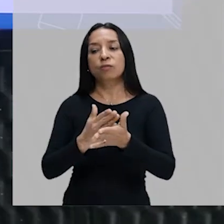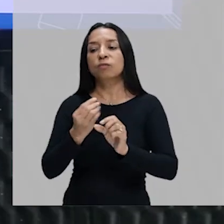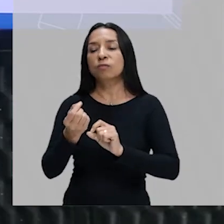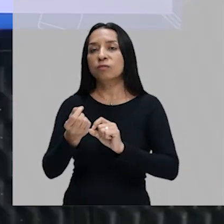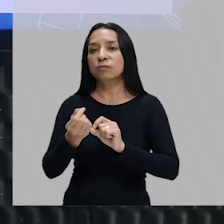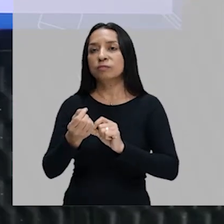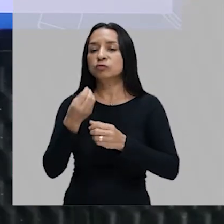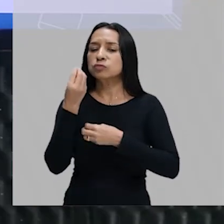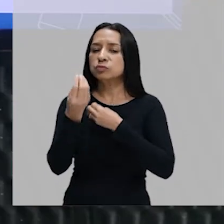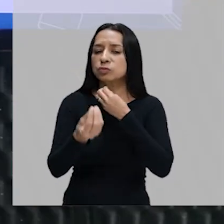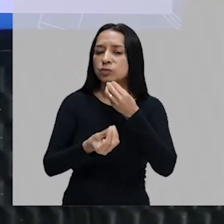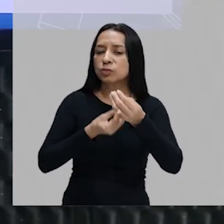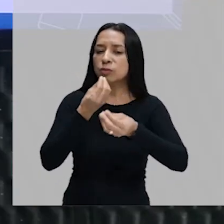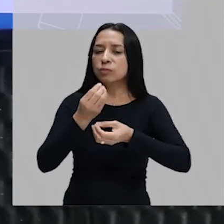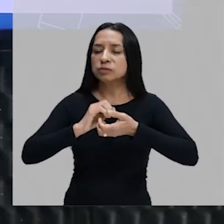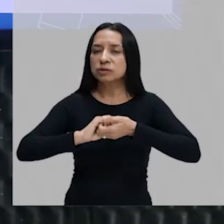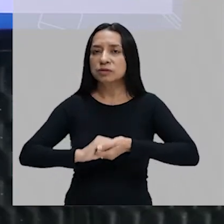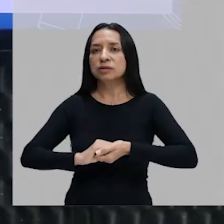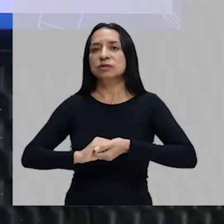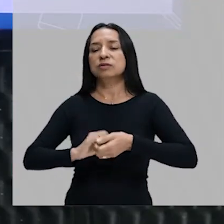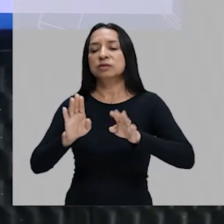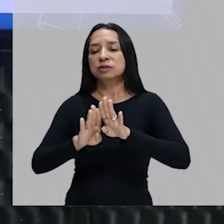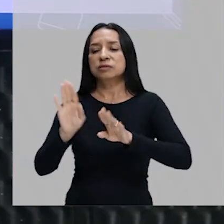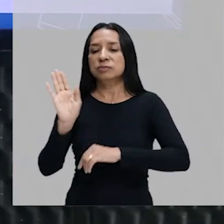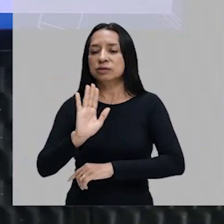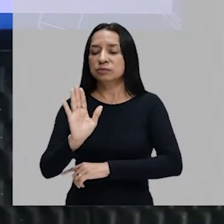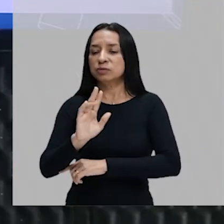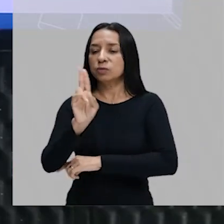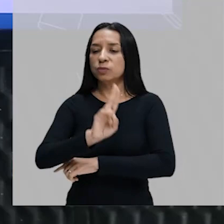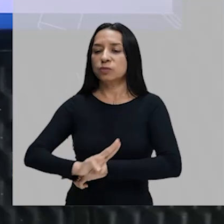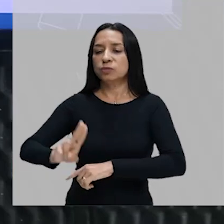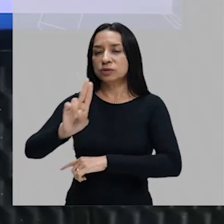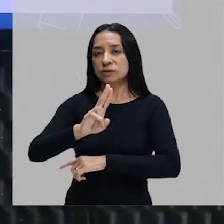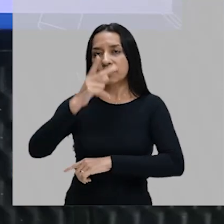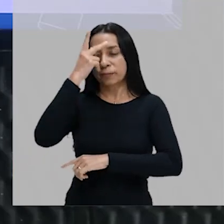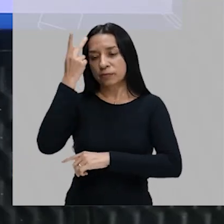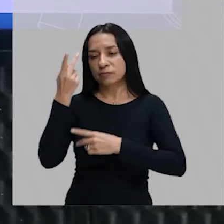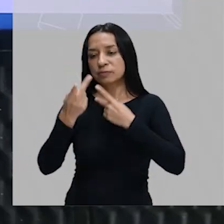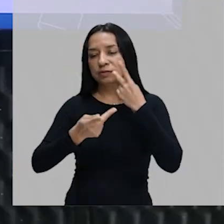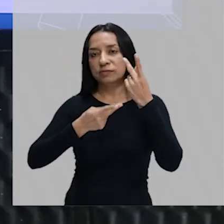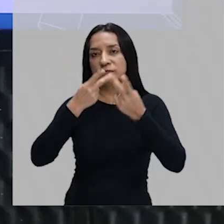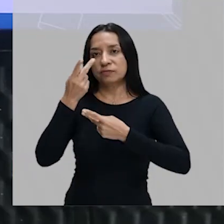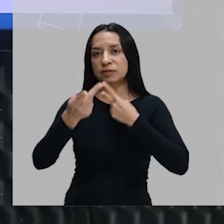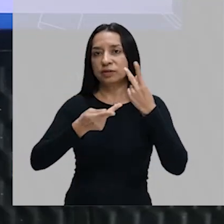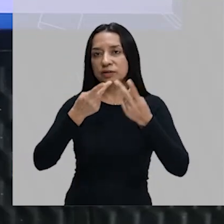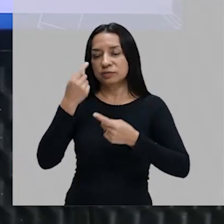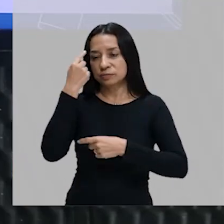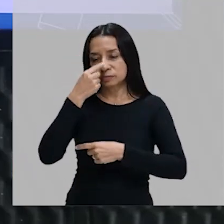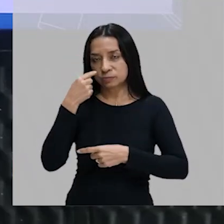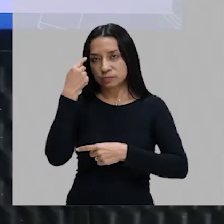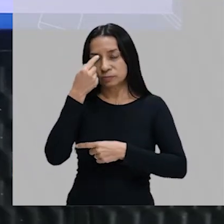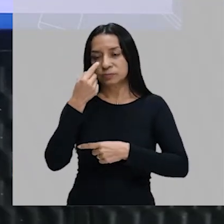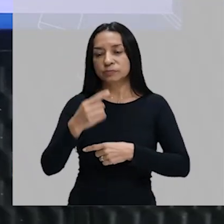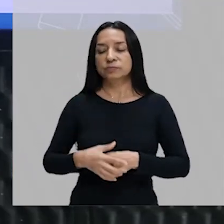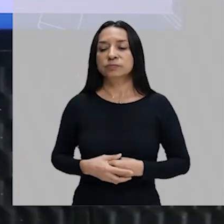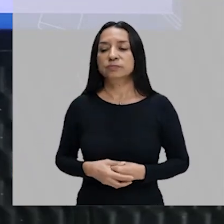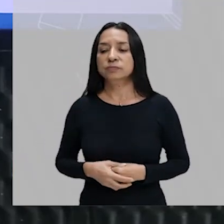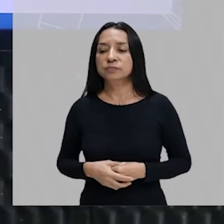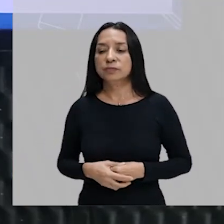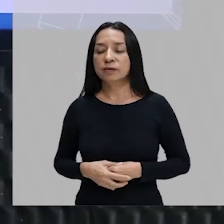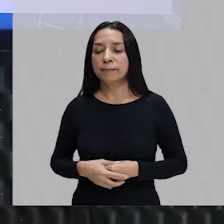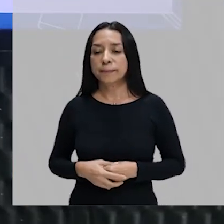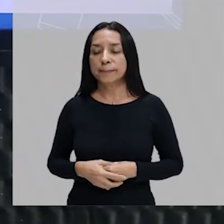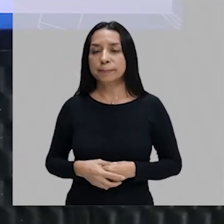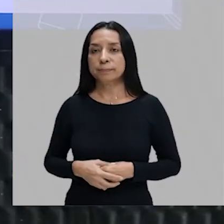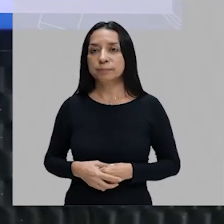mais comuns de saudações e despedidas utilizadas pelas pessoas que são hispanohablantes, pessoas que falam